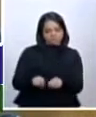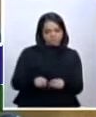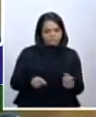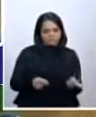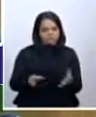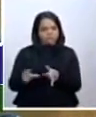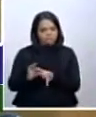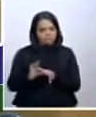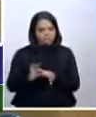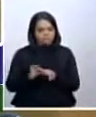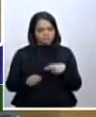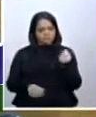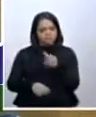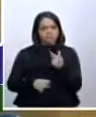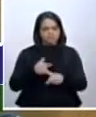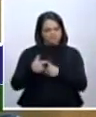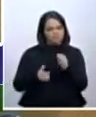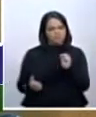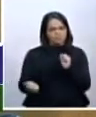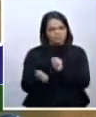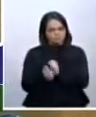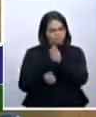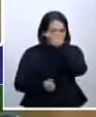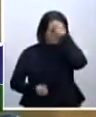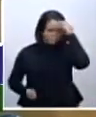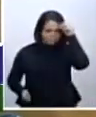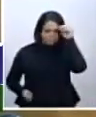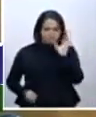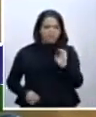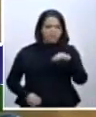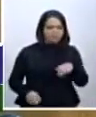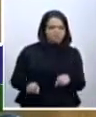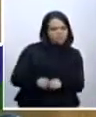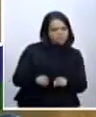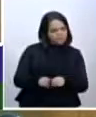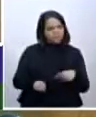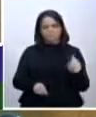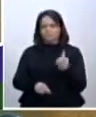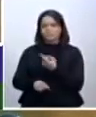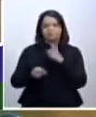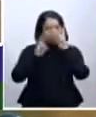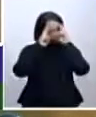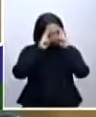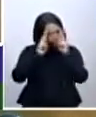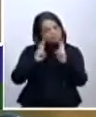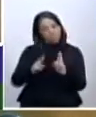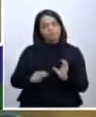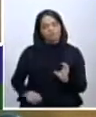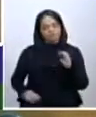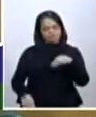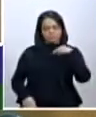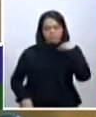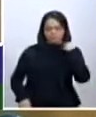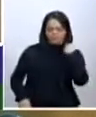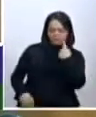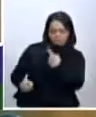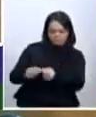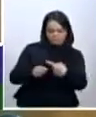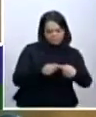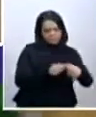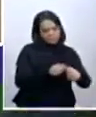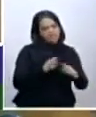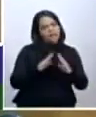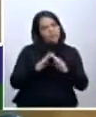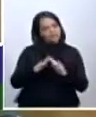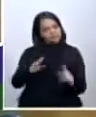Da gente também trabalhar em conjunto com a Prefeitura, com a Câmara, nós temos o maior respeito com as câmaras de vereadores, que é a casa